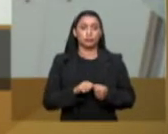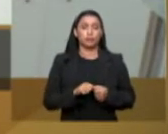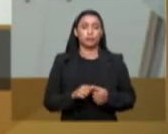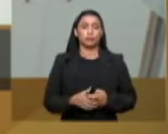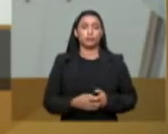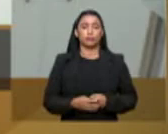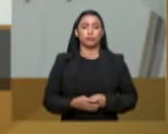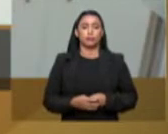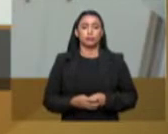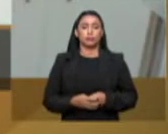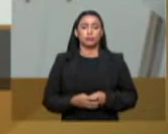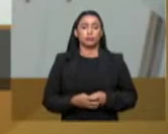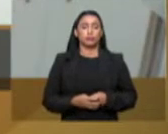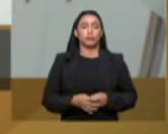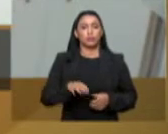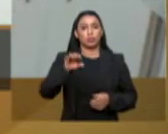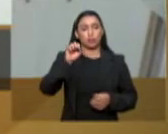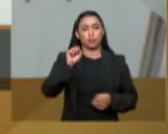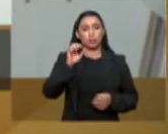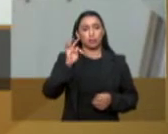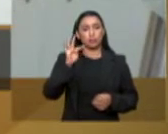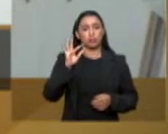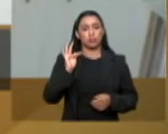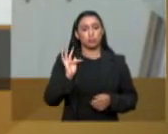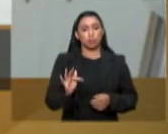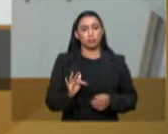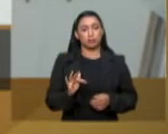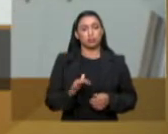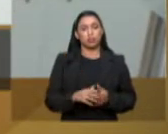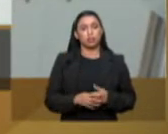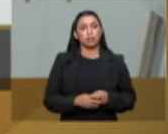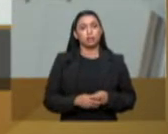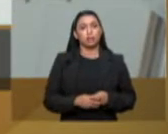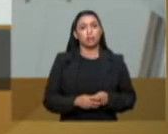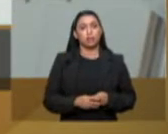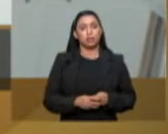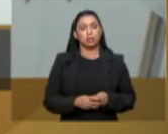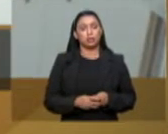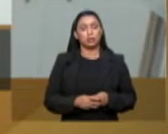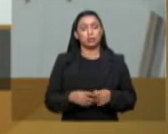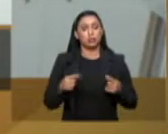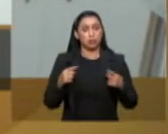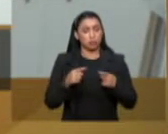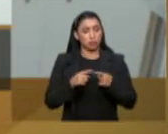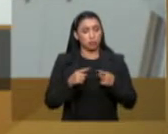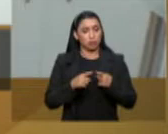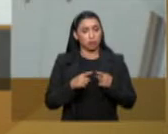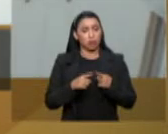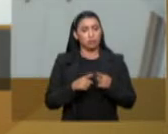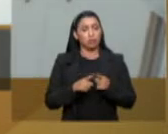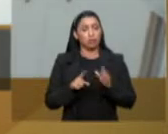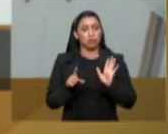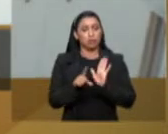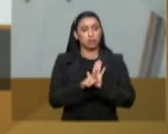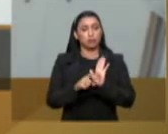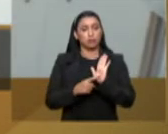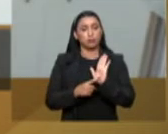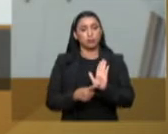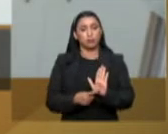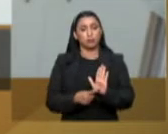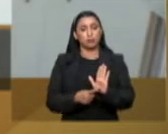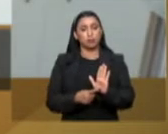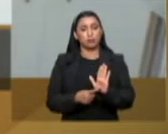profissionais. E o Supremo Tribunal Federal nos disse que, no tocante à legalidade tributária estrita, reputa-se